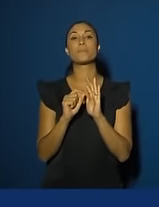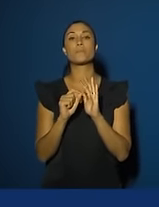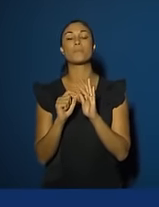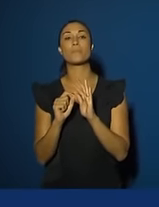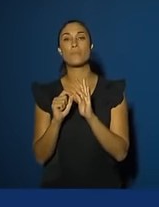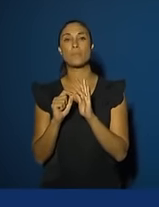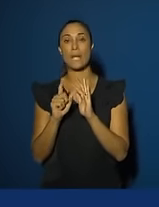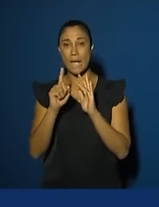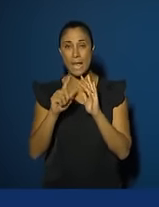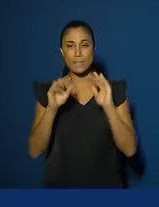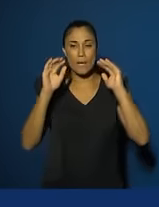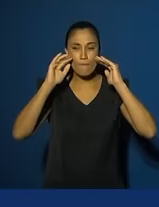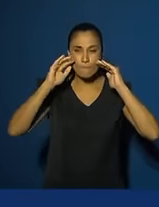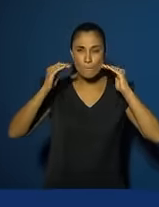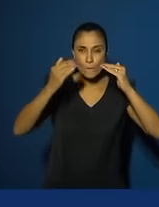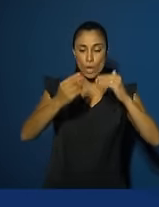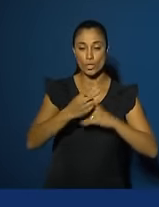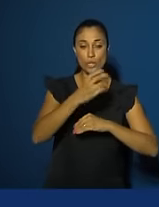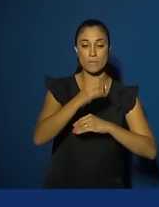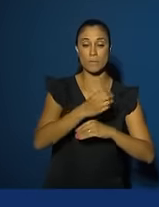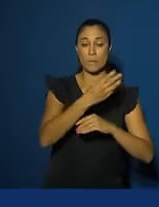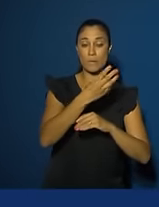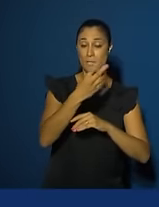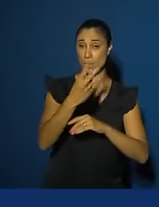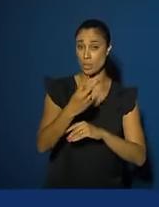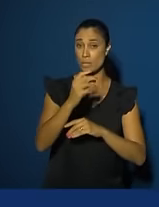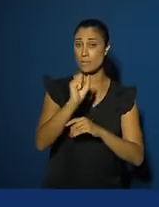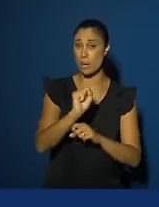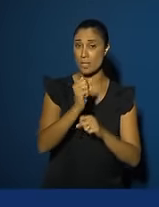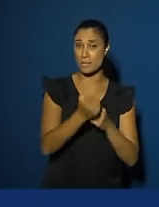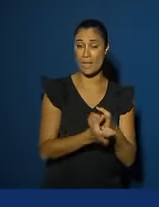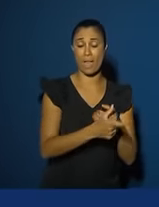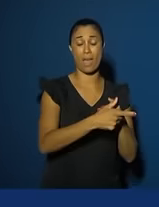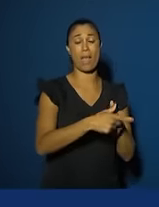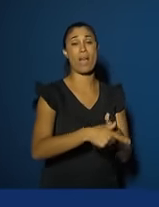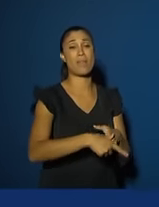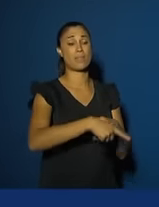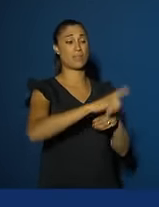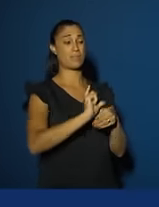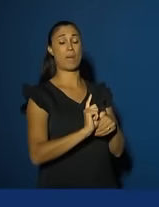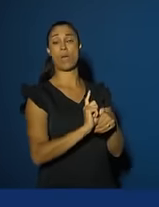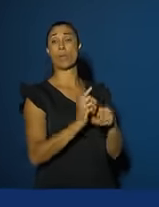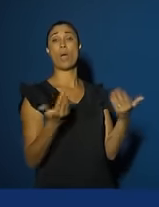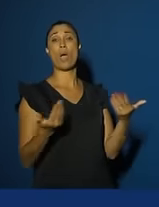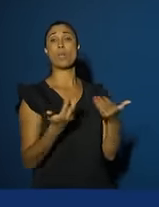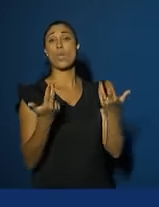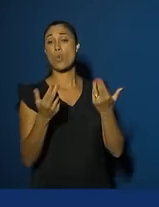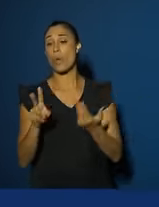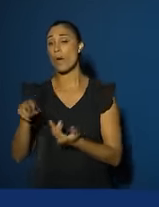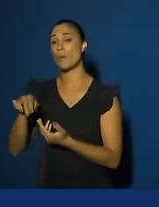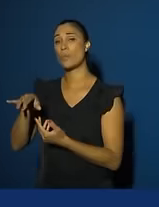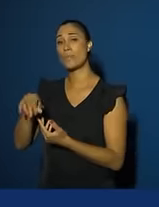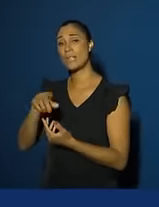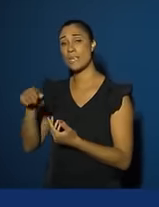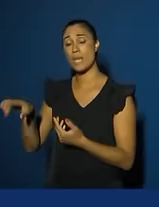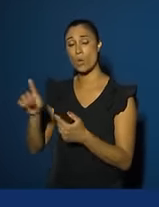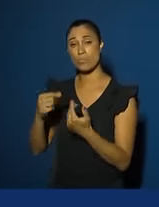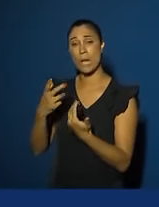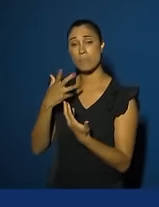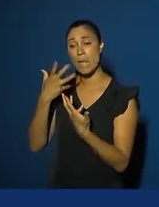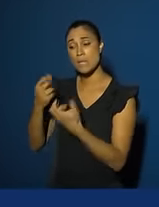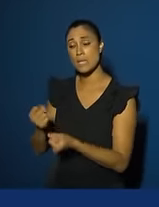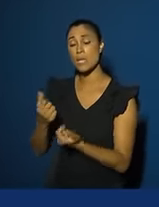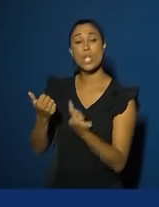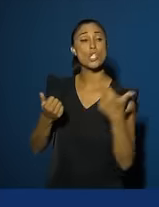ela esse Horizonte 2032 pode ser antecipado com medidas como a união tá tomando e muitos estados também